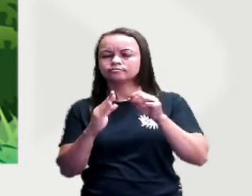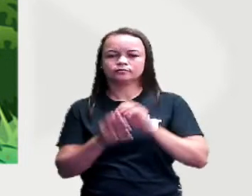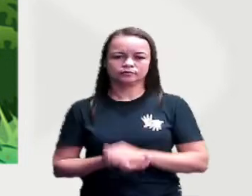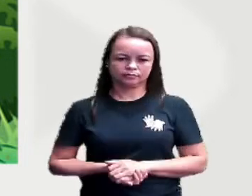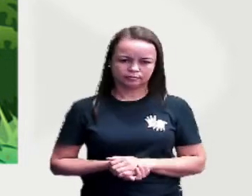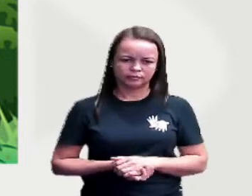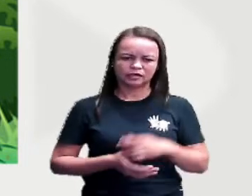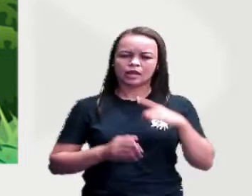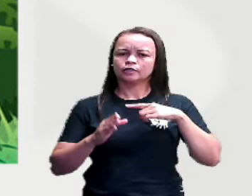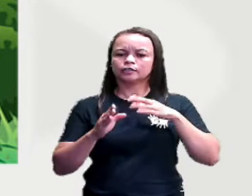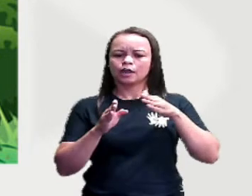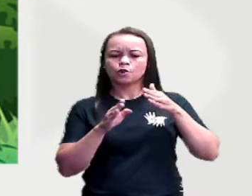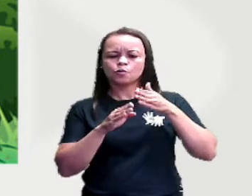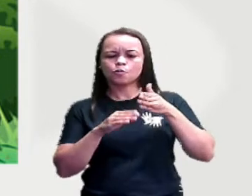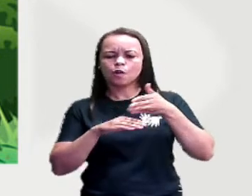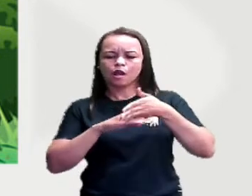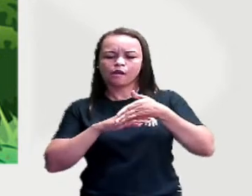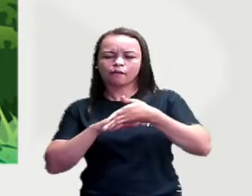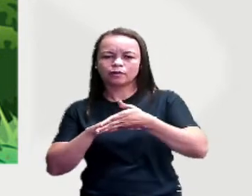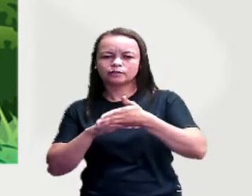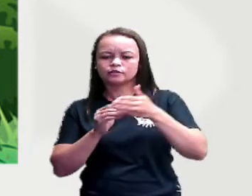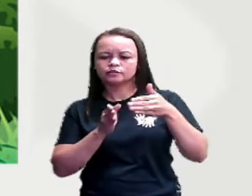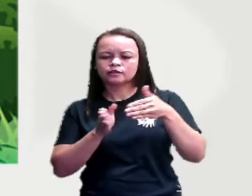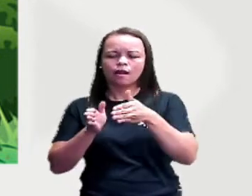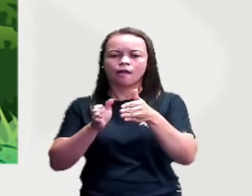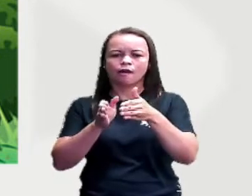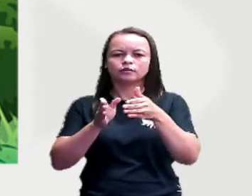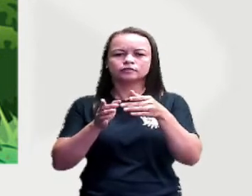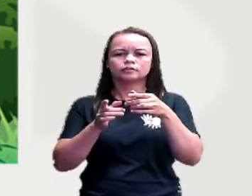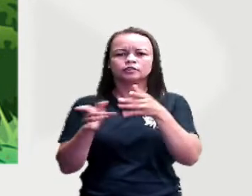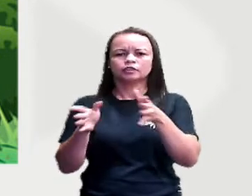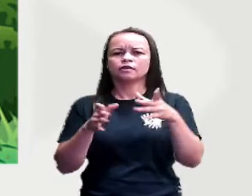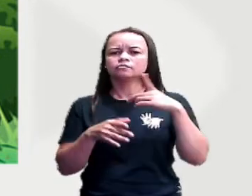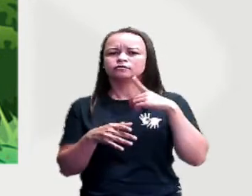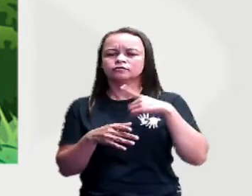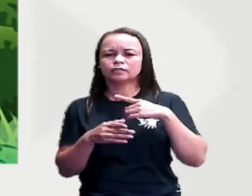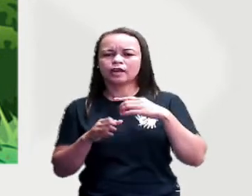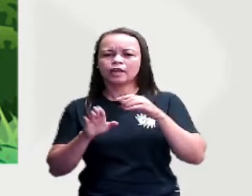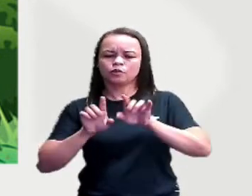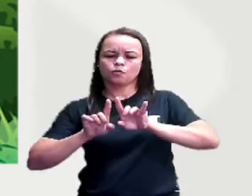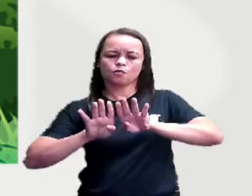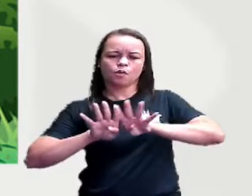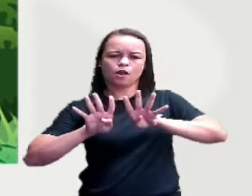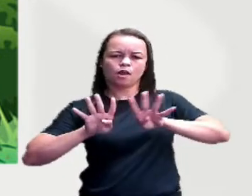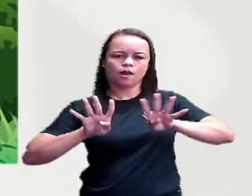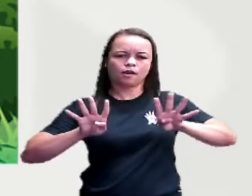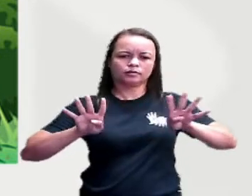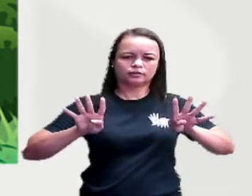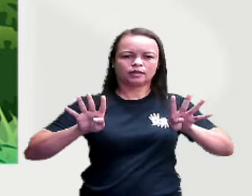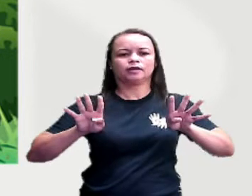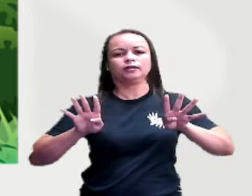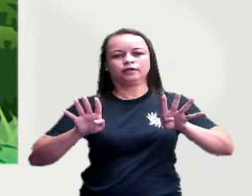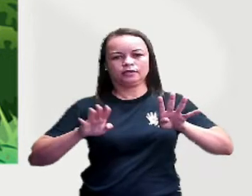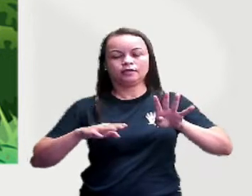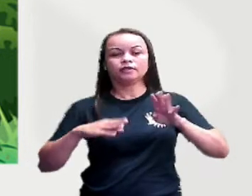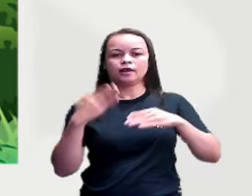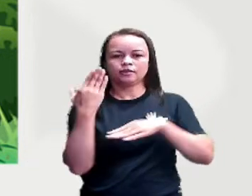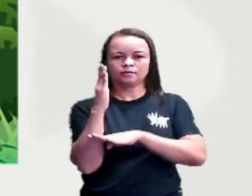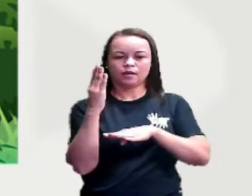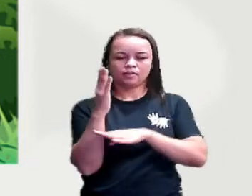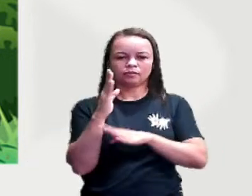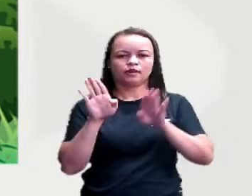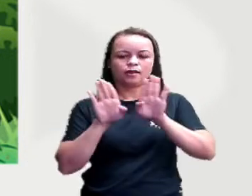uma entradinha. A gente tem lá no fundo uma cerquinha, né? Uma cerquinha de madeira rodeando